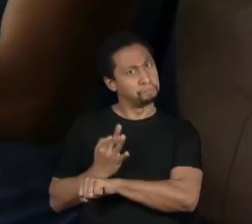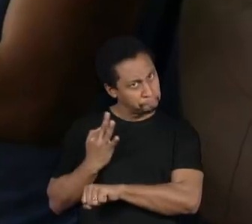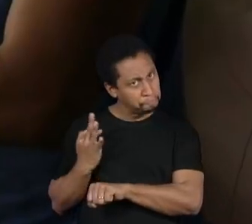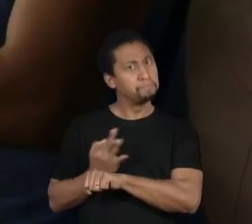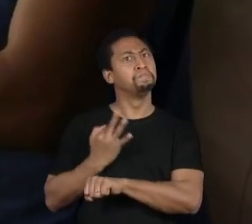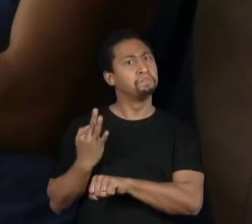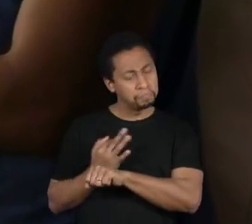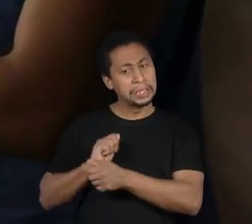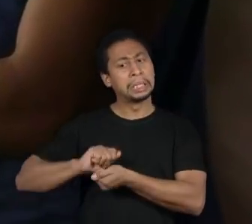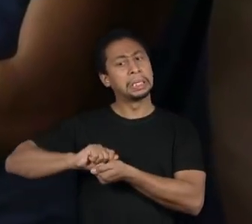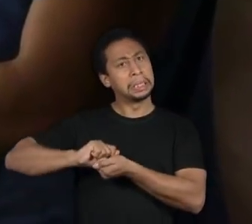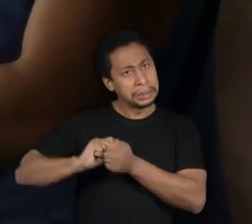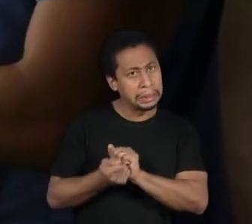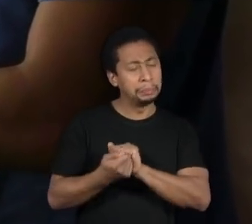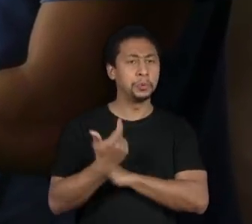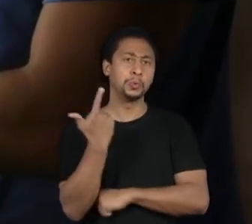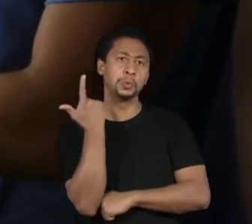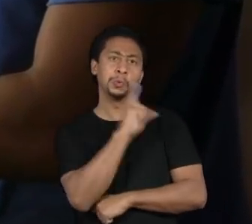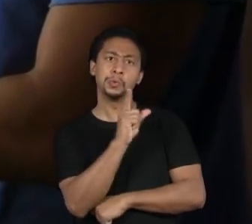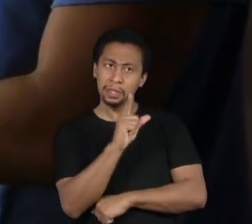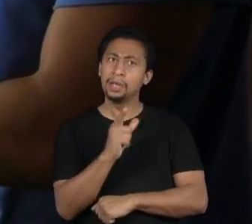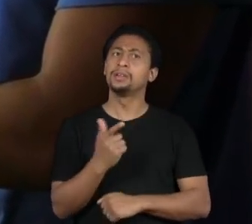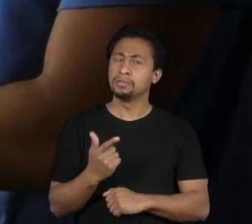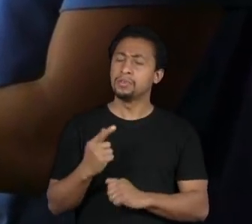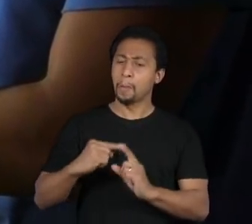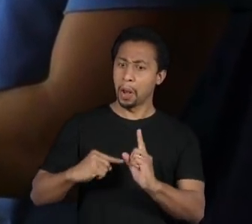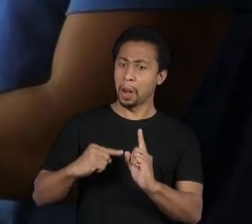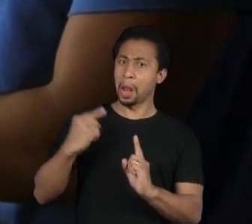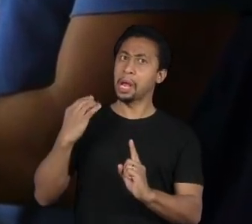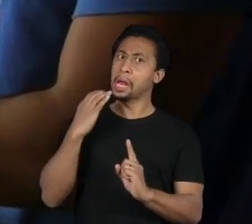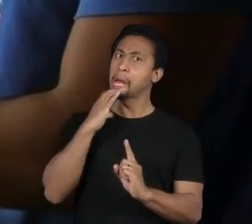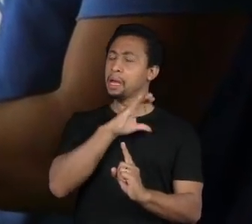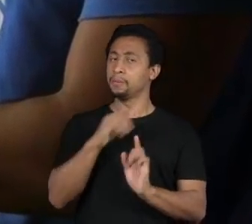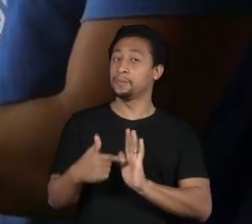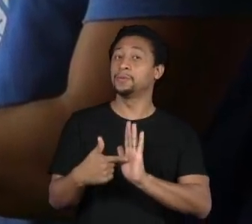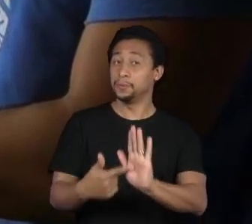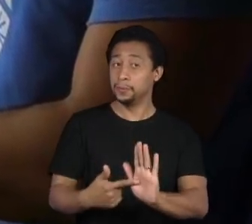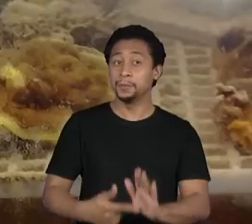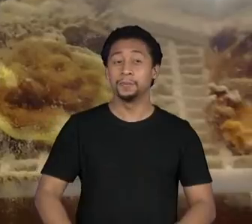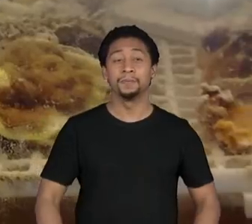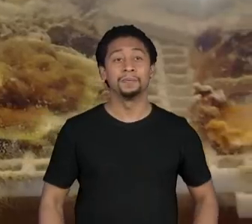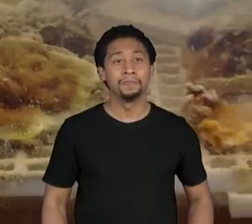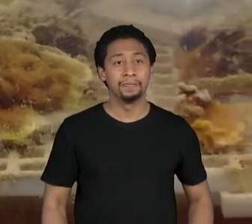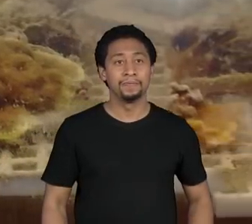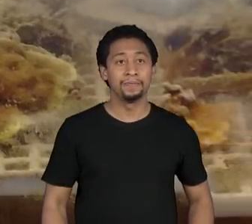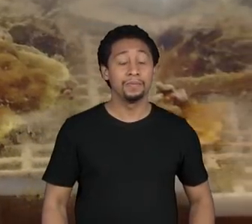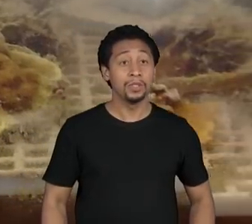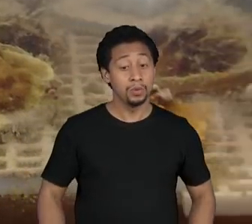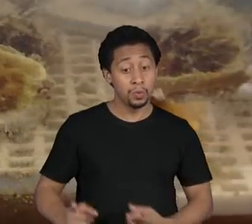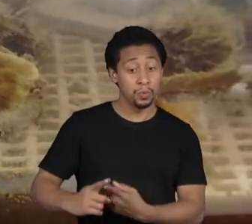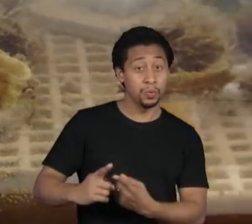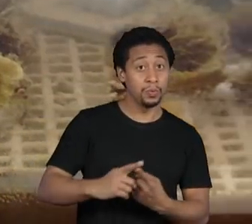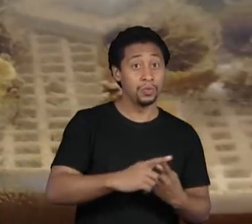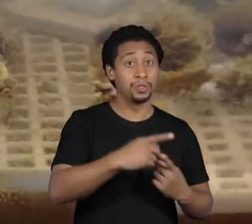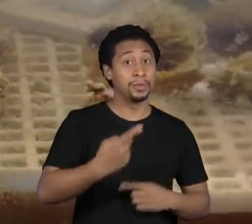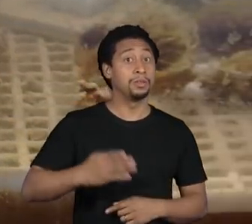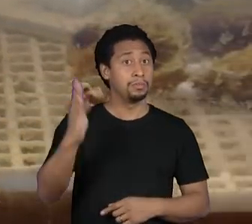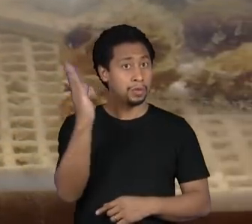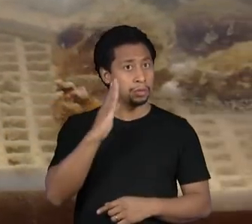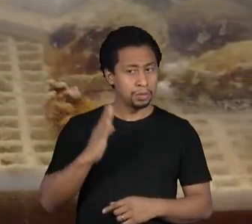temperaturas e, portanto, são mais resistentes. As espécies brasileiras elevaram o conteúdo de